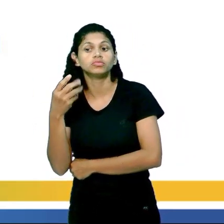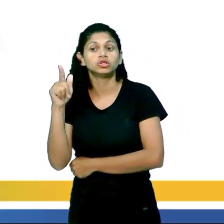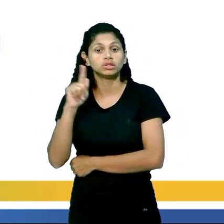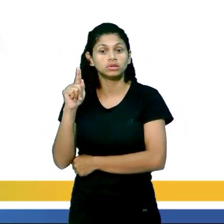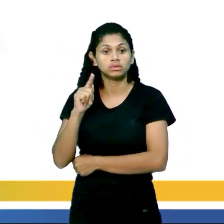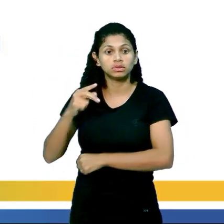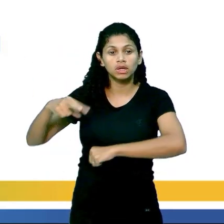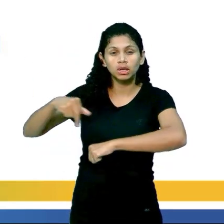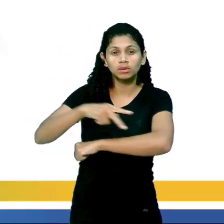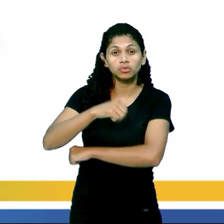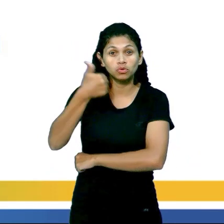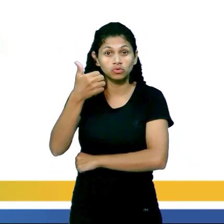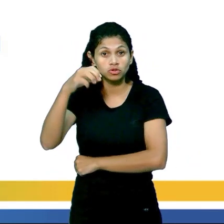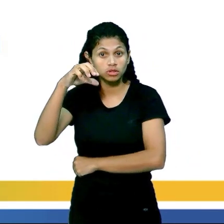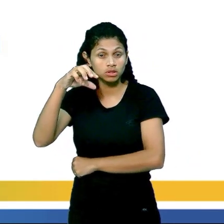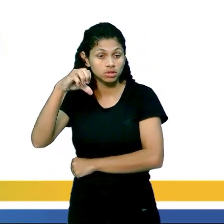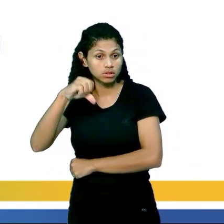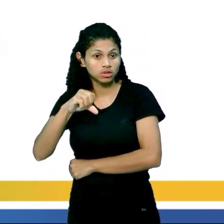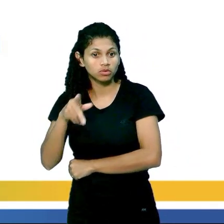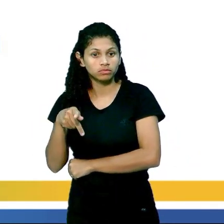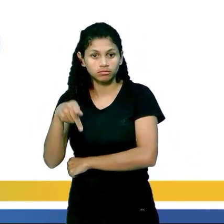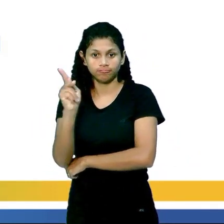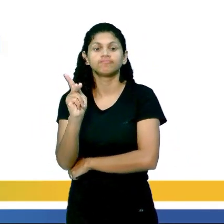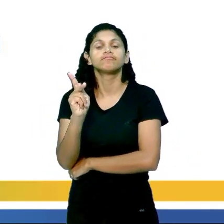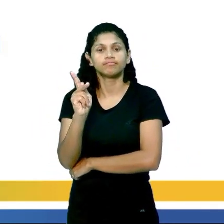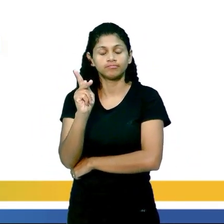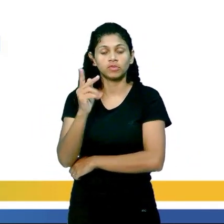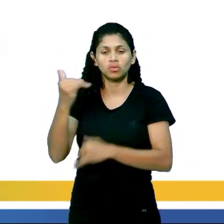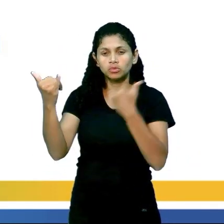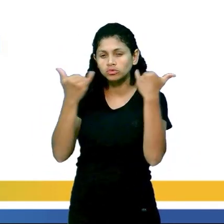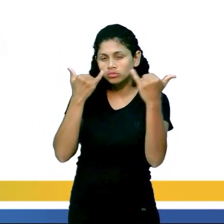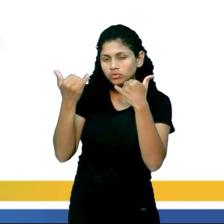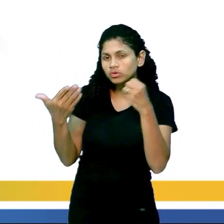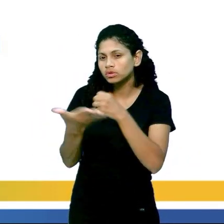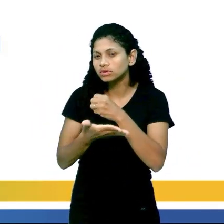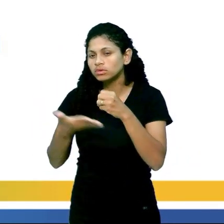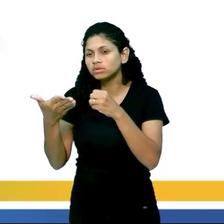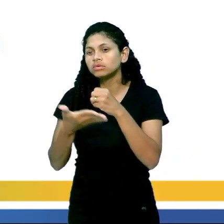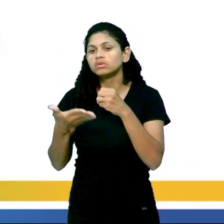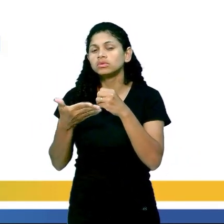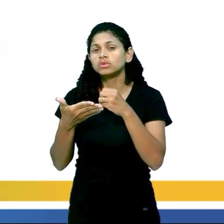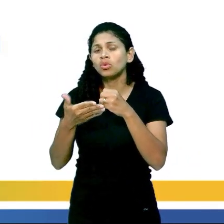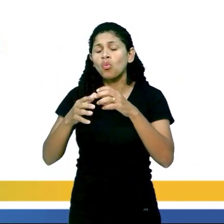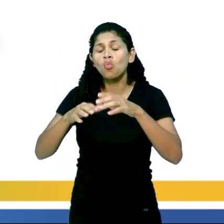dia em quilômetros é aí nós temos aí progressão geométrica